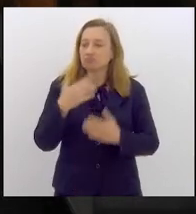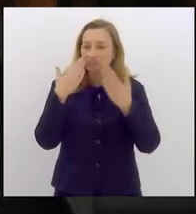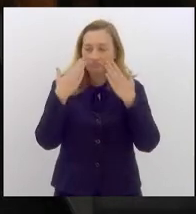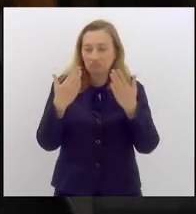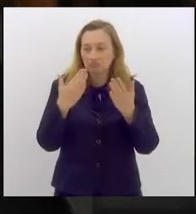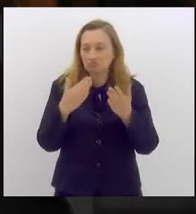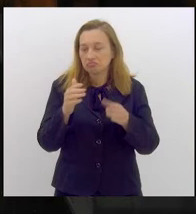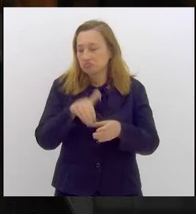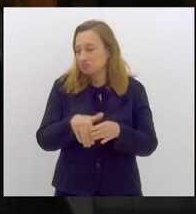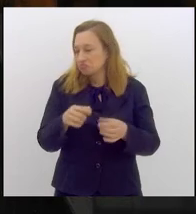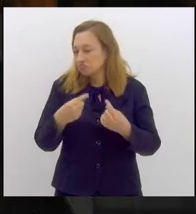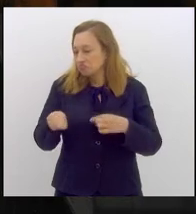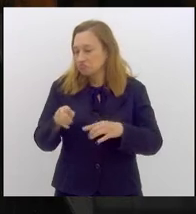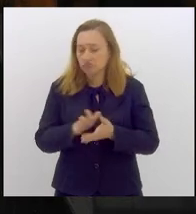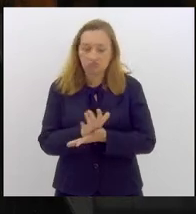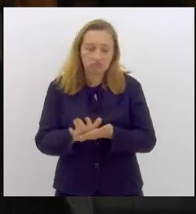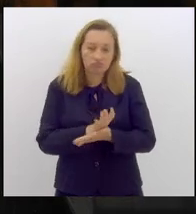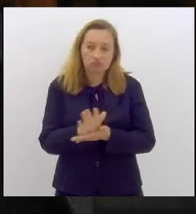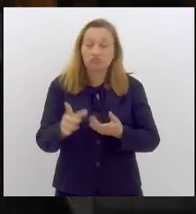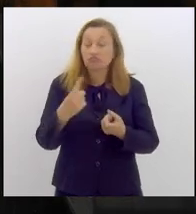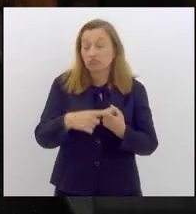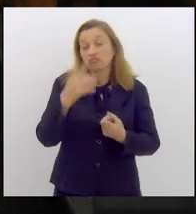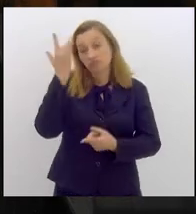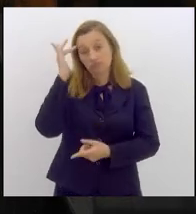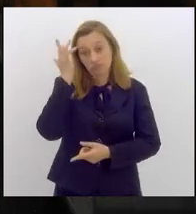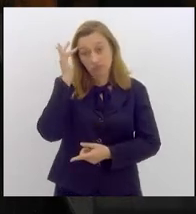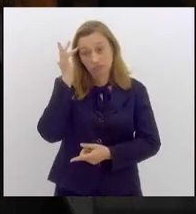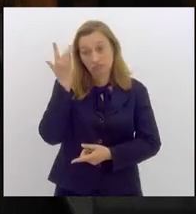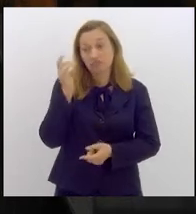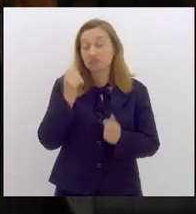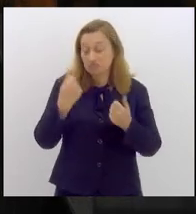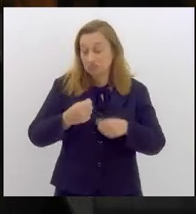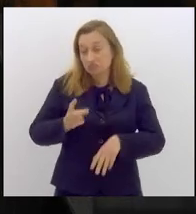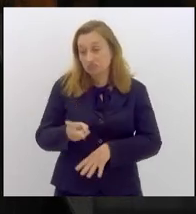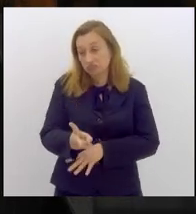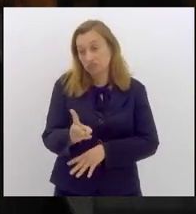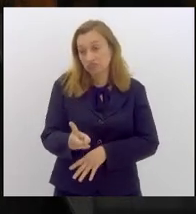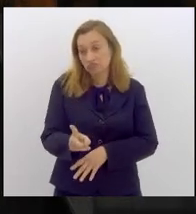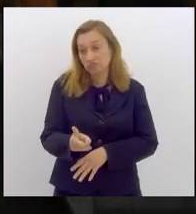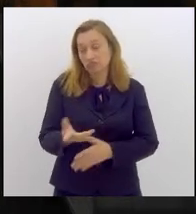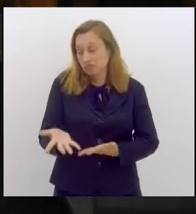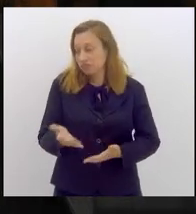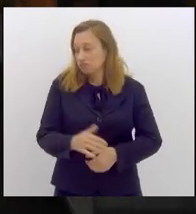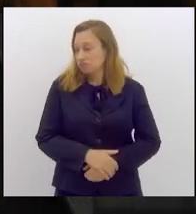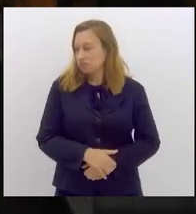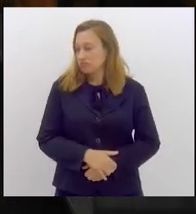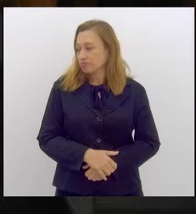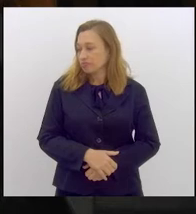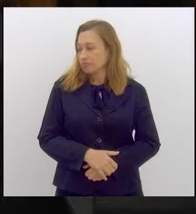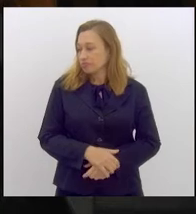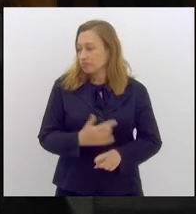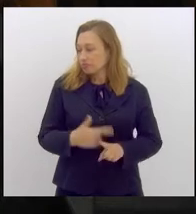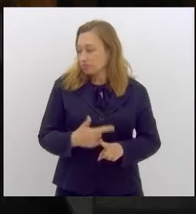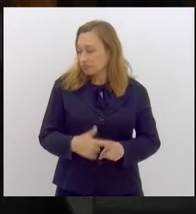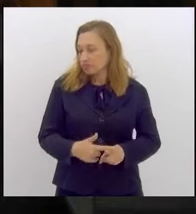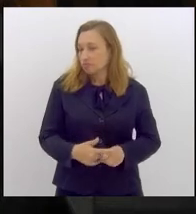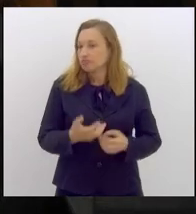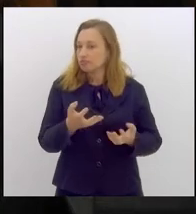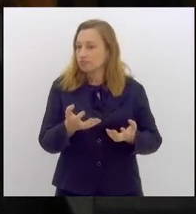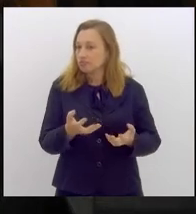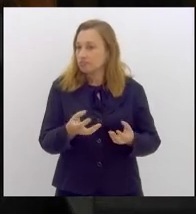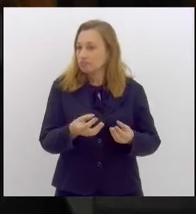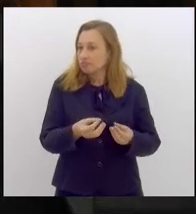voto divergente, nada, porque acho que é assim que tem que proceder, essa é a rotina. Porque se a gente também